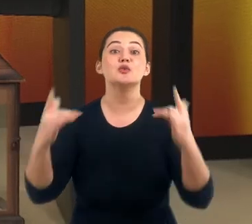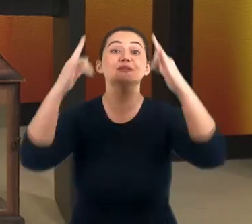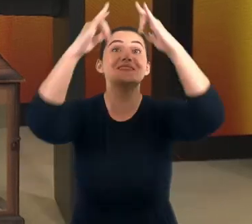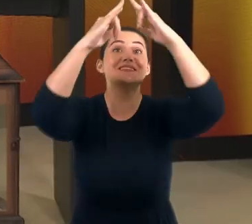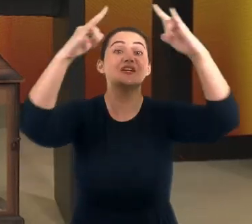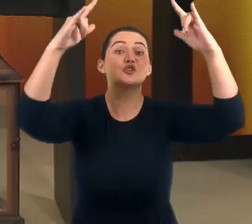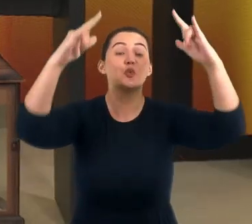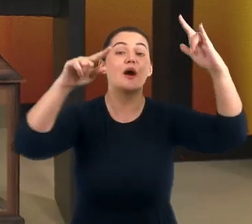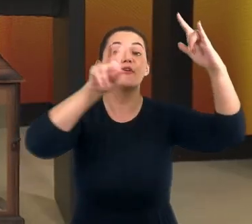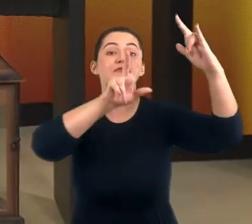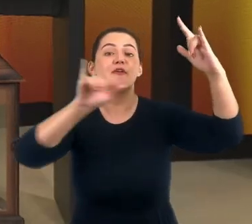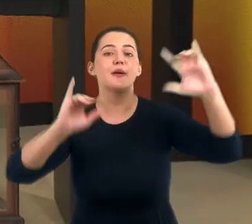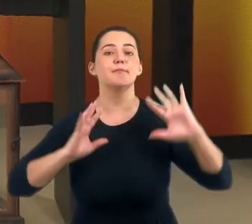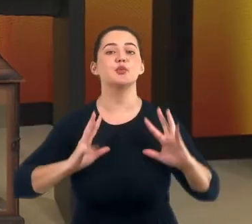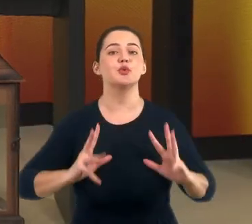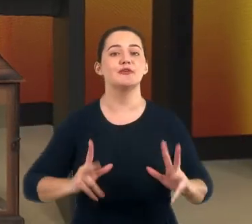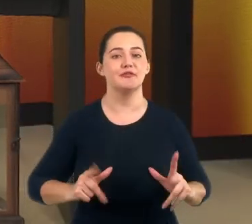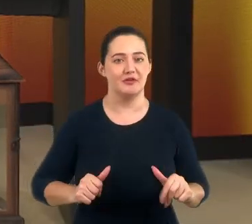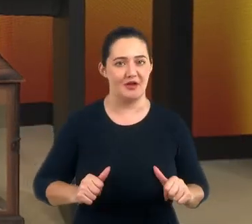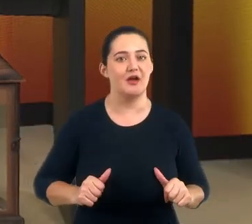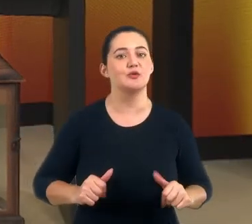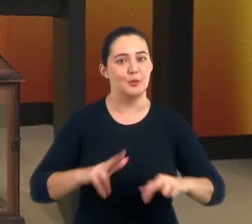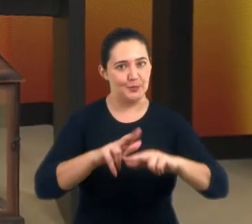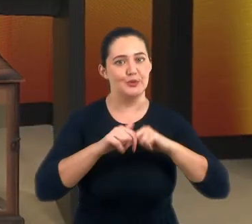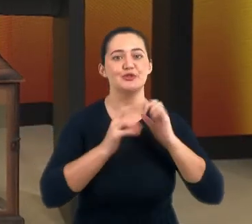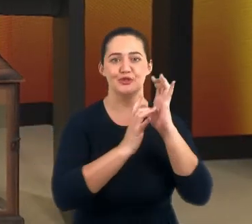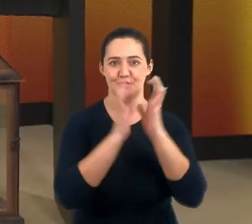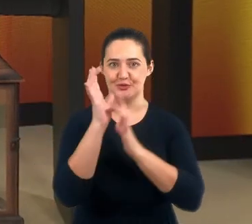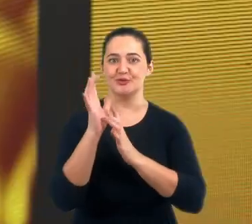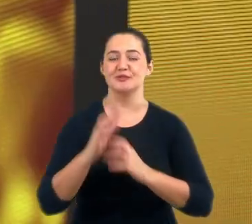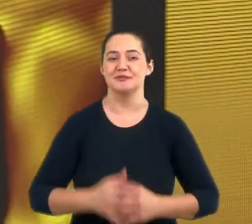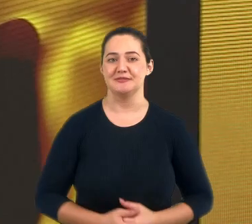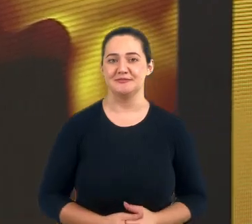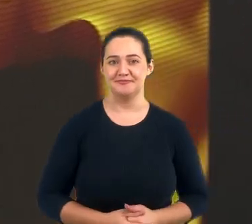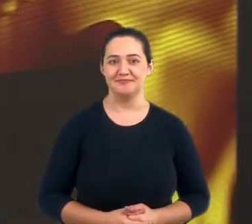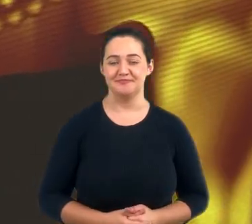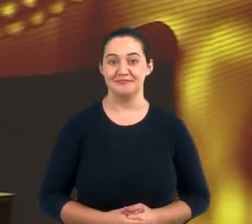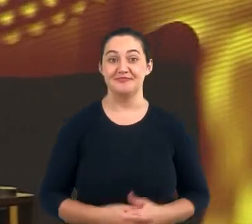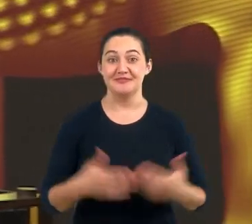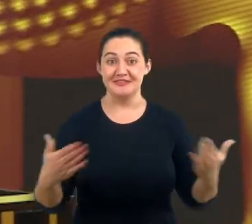celestial deveria ser purificado por Cristo, de acordo com a profecia.